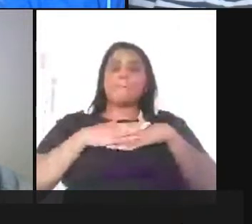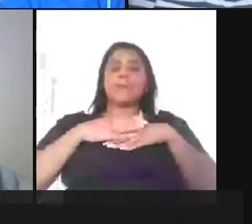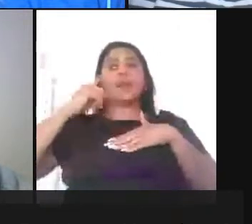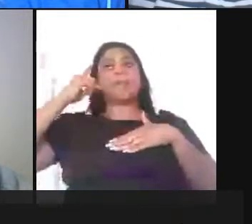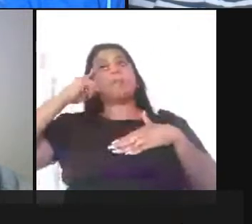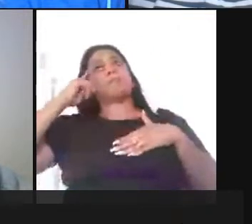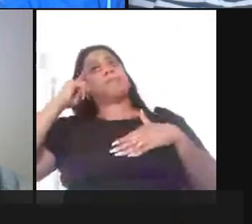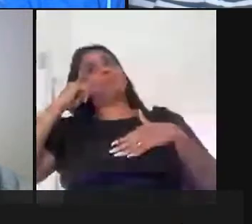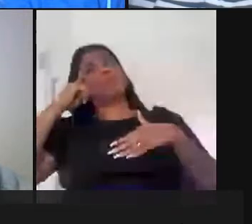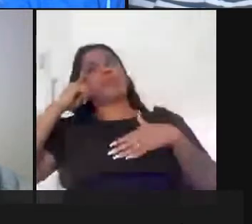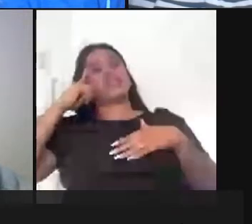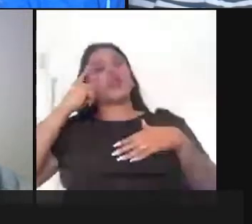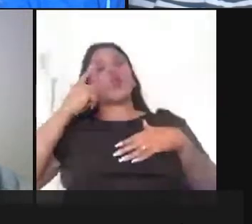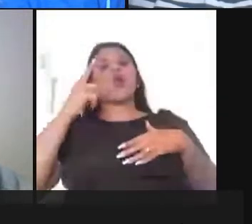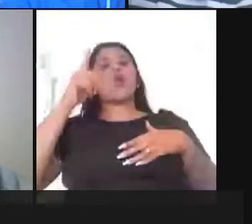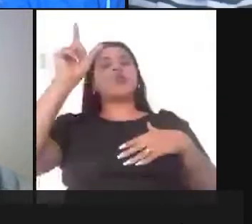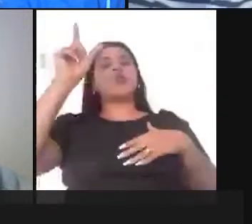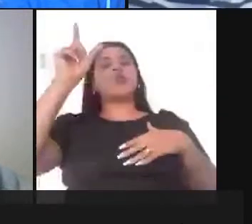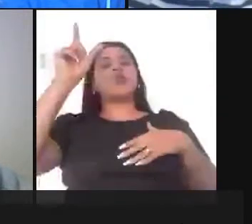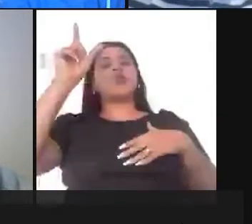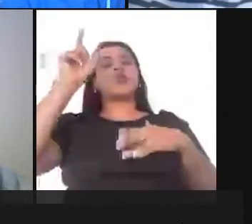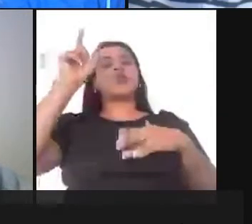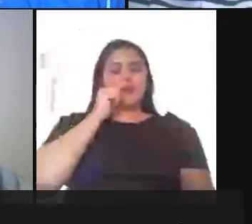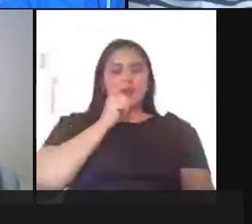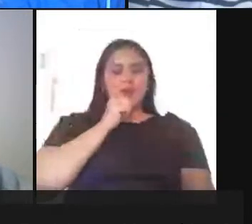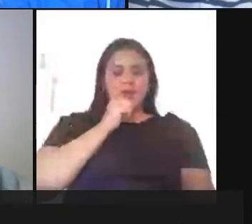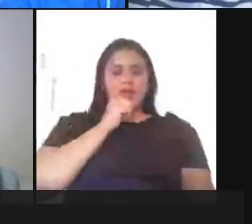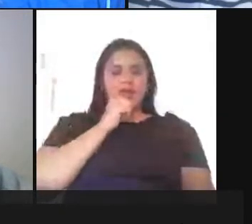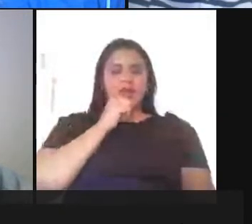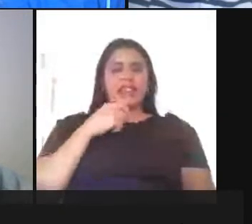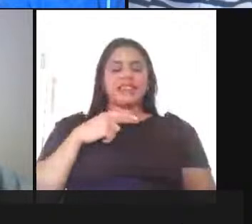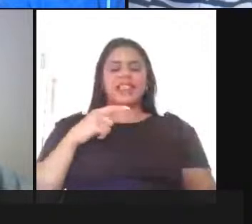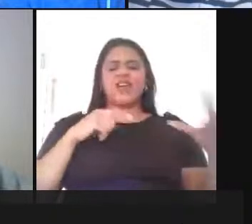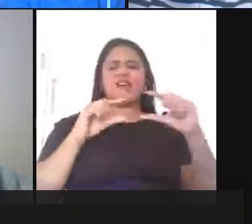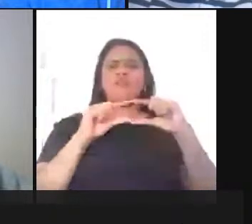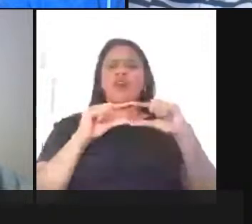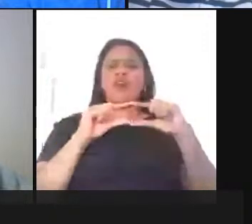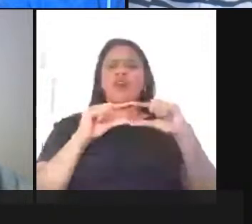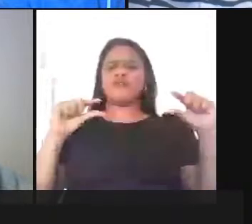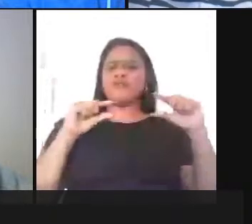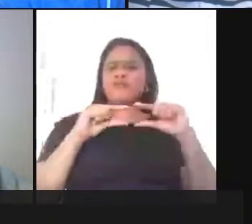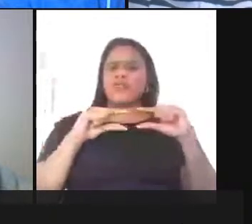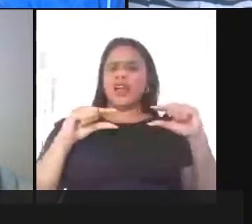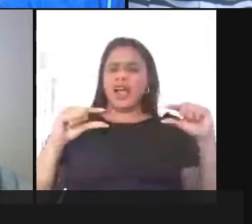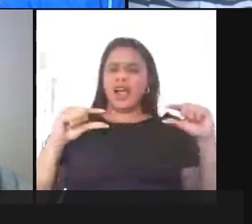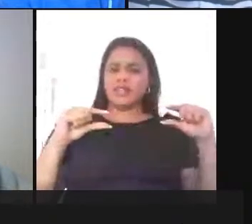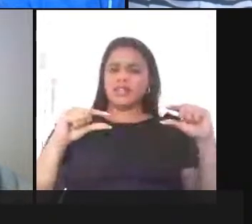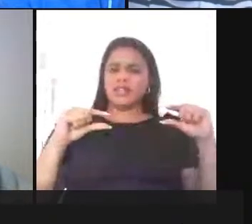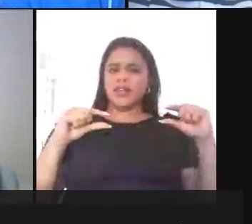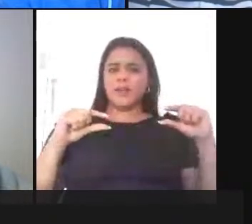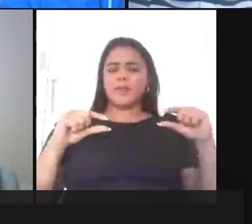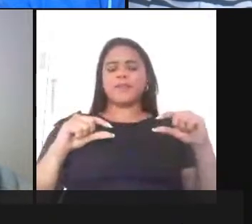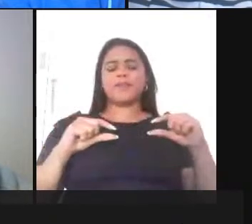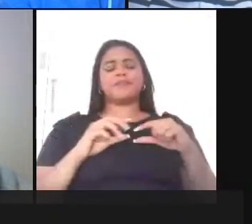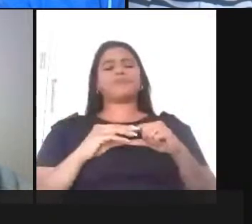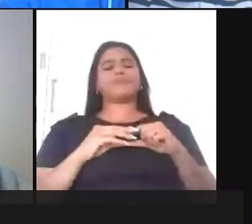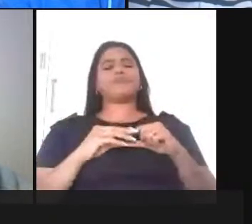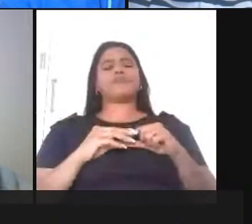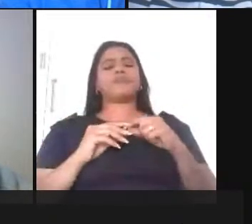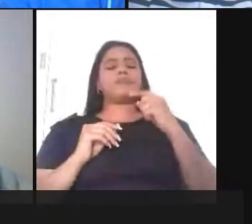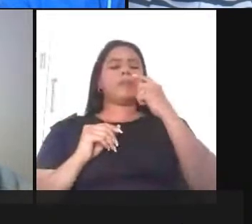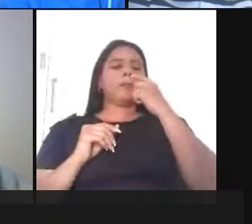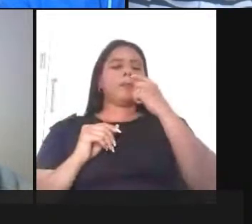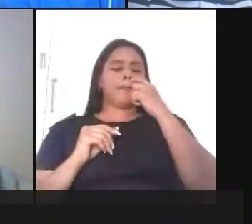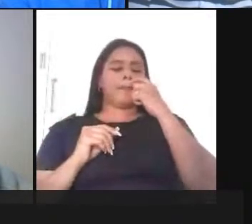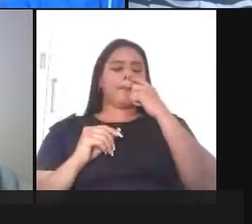uma frase que eu li já há muitos anos, da Toni Morrison, que é uma escritora norte-americana, e que ela diz, se há um livro, se há alguma